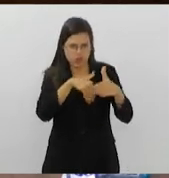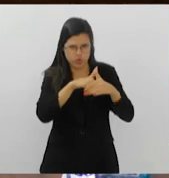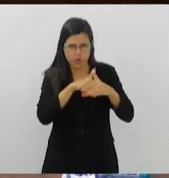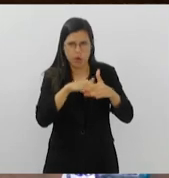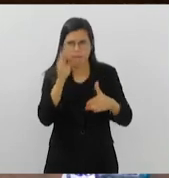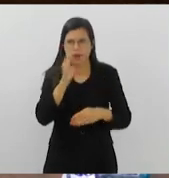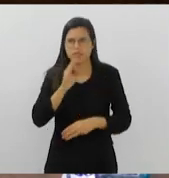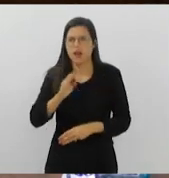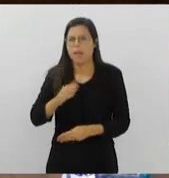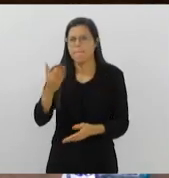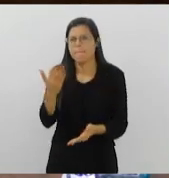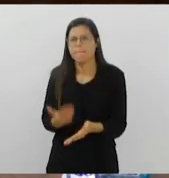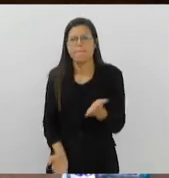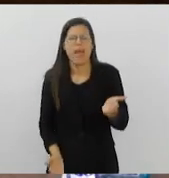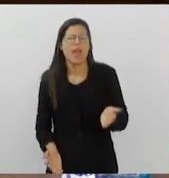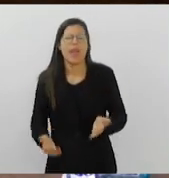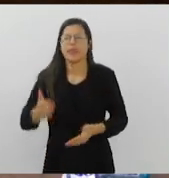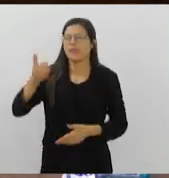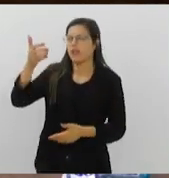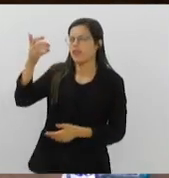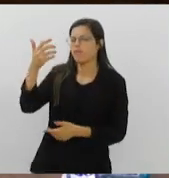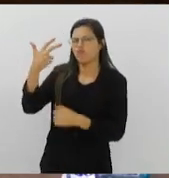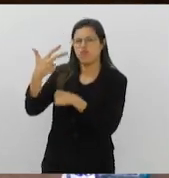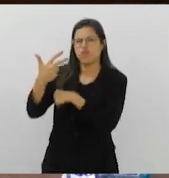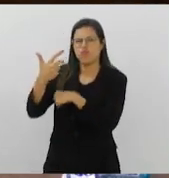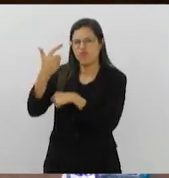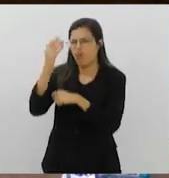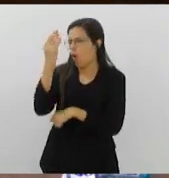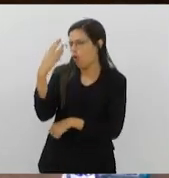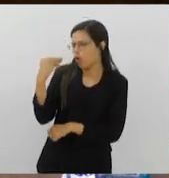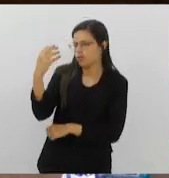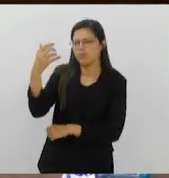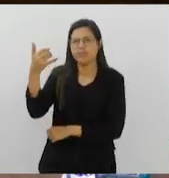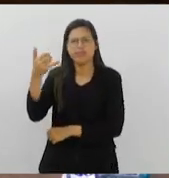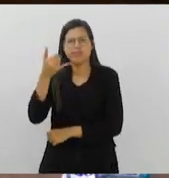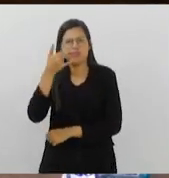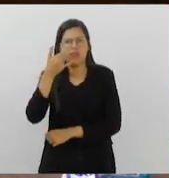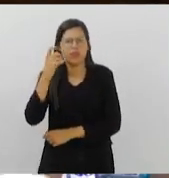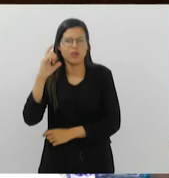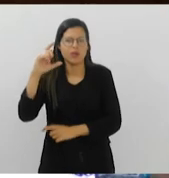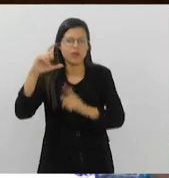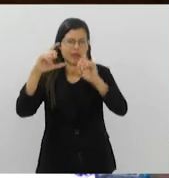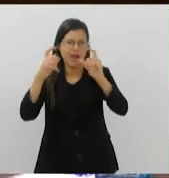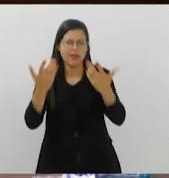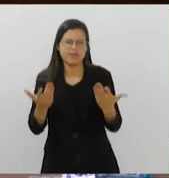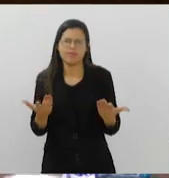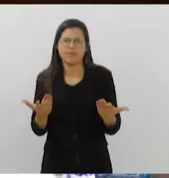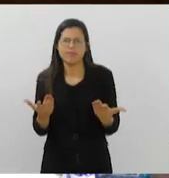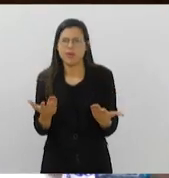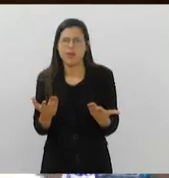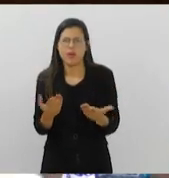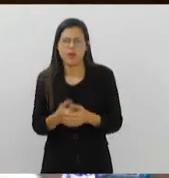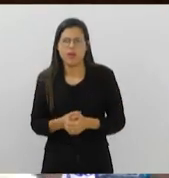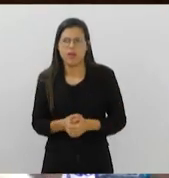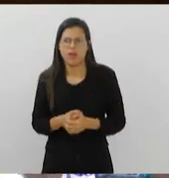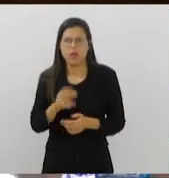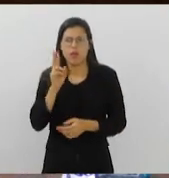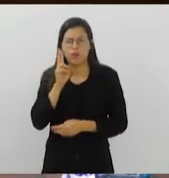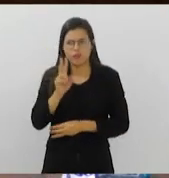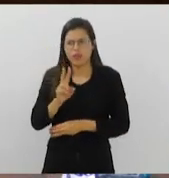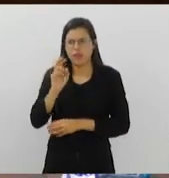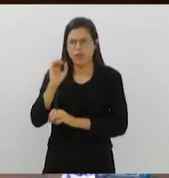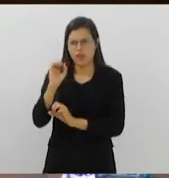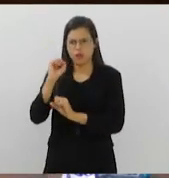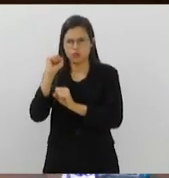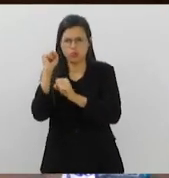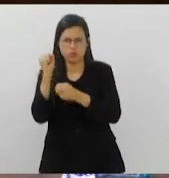fazer selfie, como se nada tivesse acontecido. Quando eu vi aquela judoca, que agora me esqueci o nome, ela perdeu